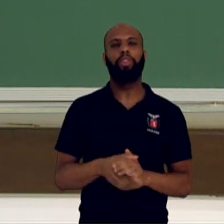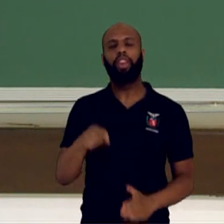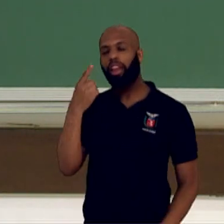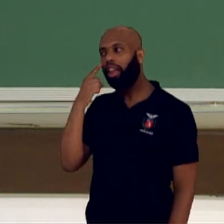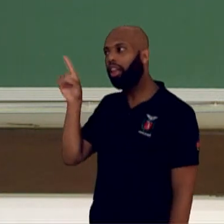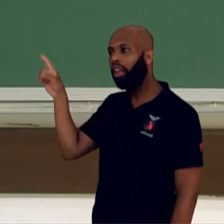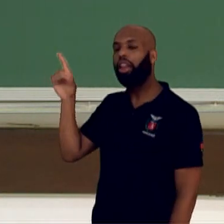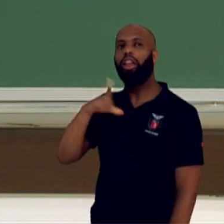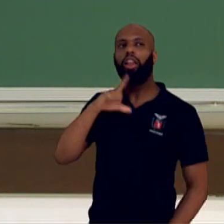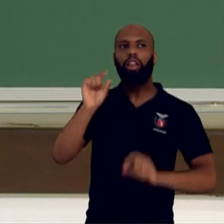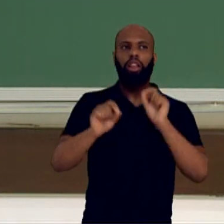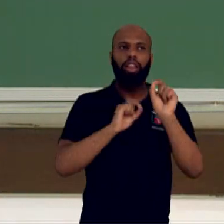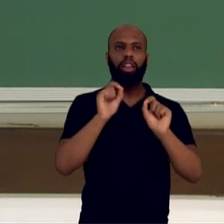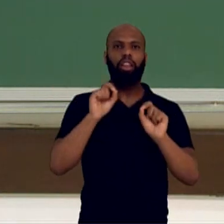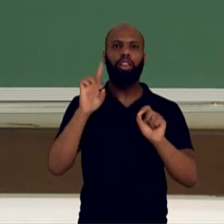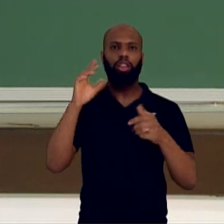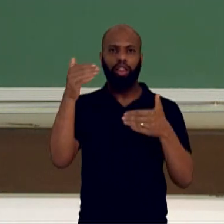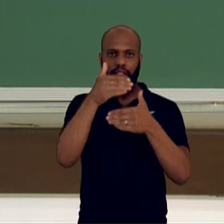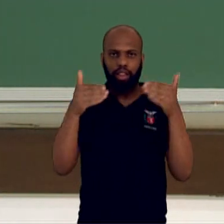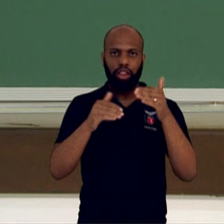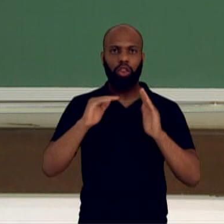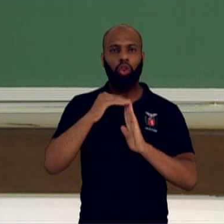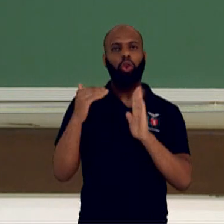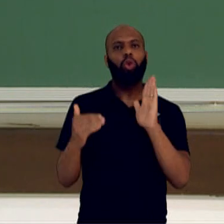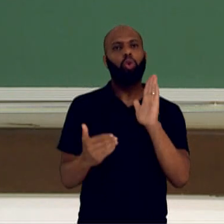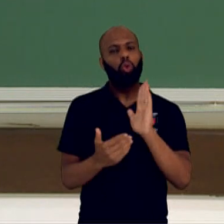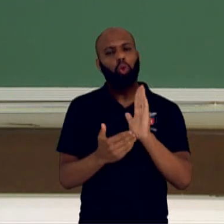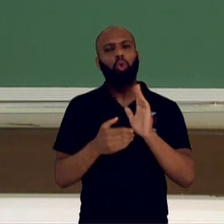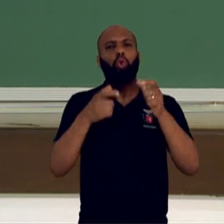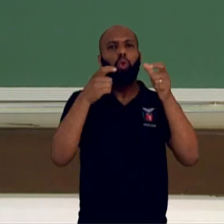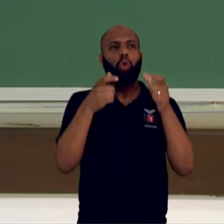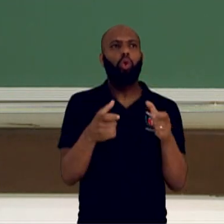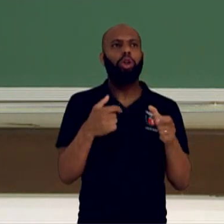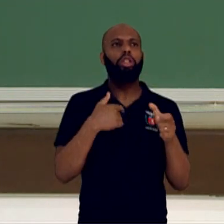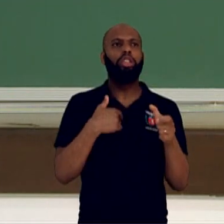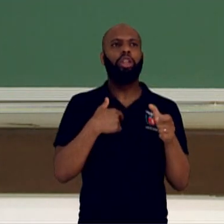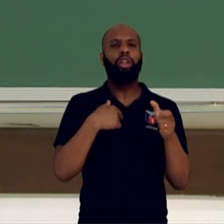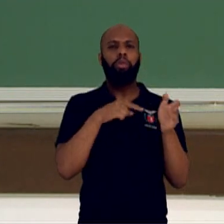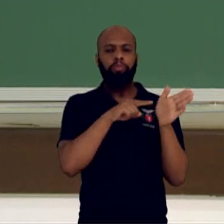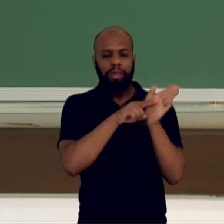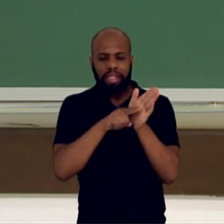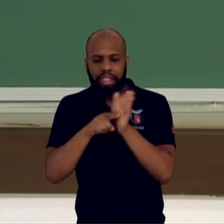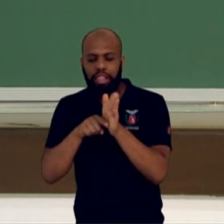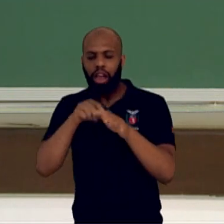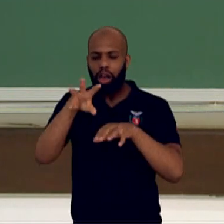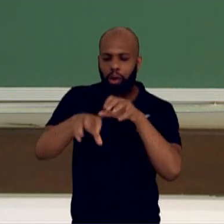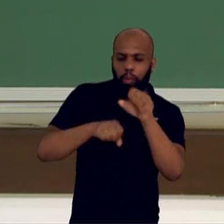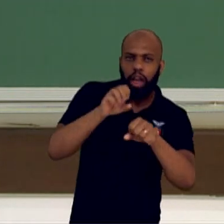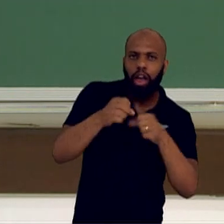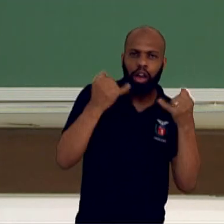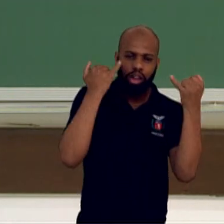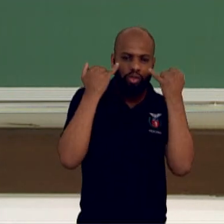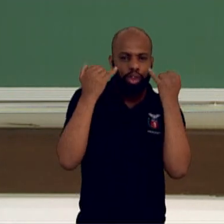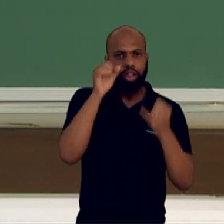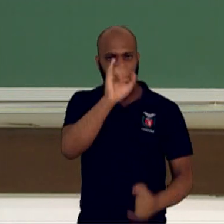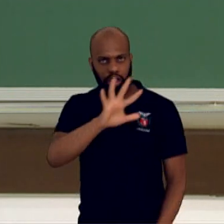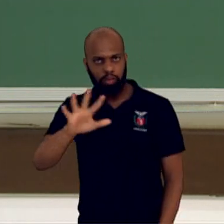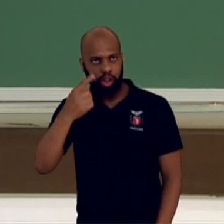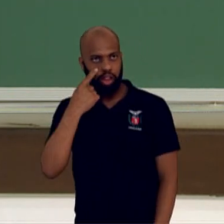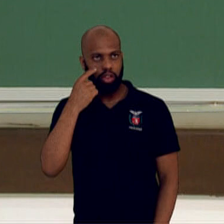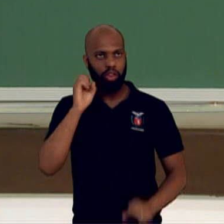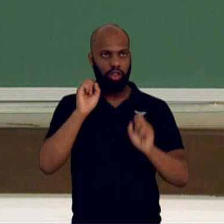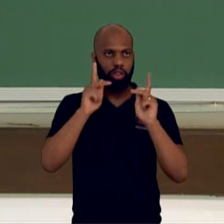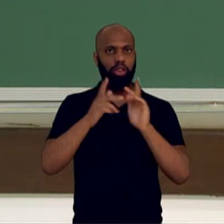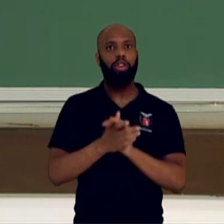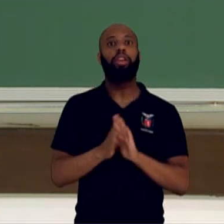Aqui, esse slide aqui é só com todos os locais onde eu retirei todas essas imagens que a gente viu,